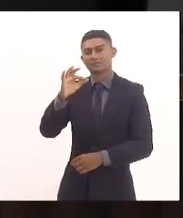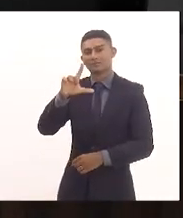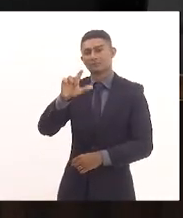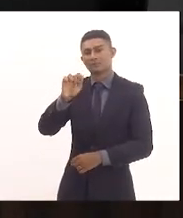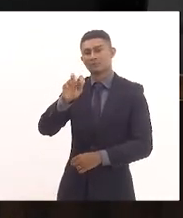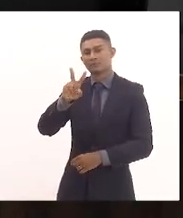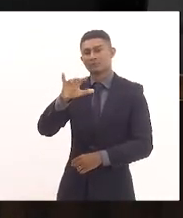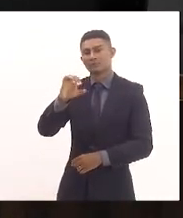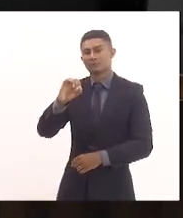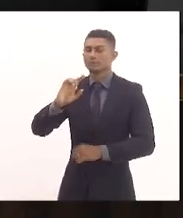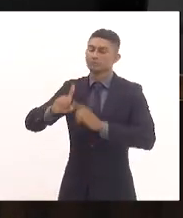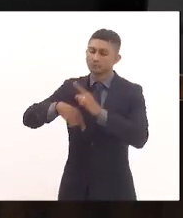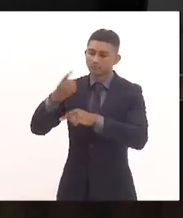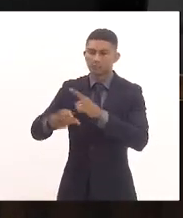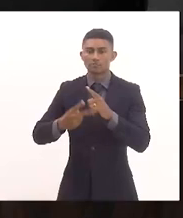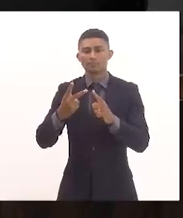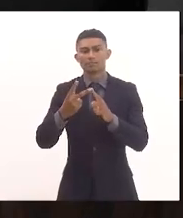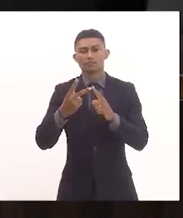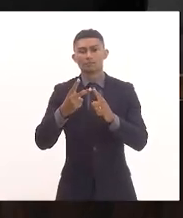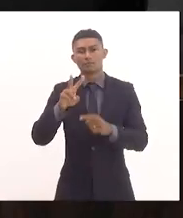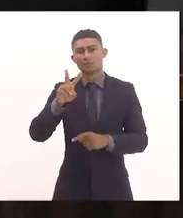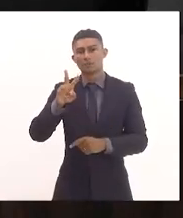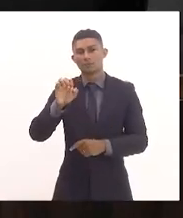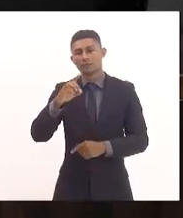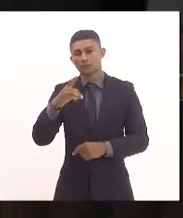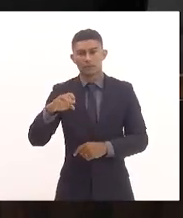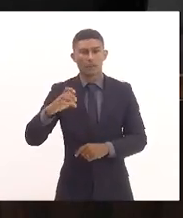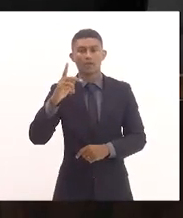Flávio Serafini, em seguida, Valdeque Carneiro.